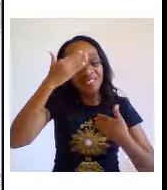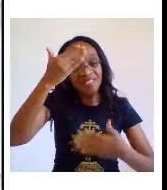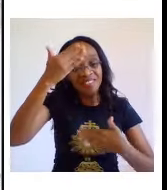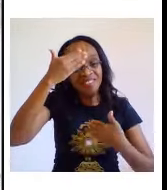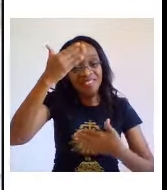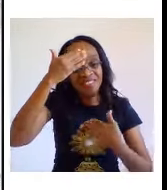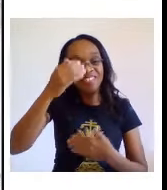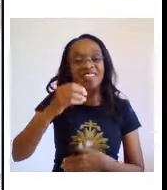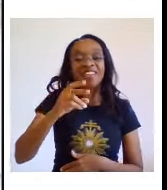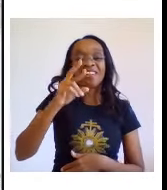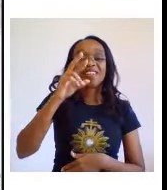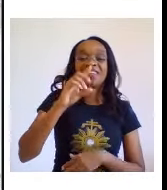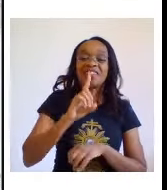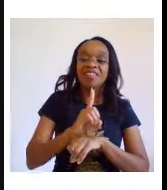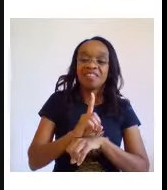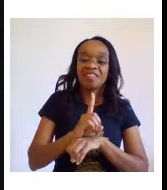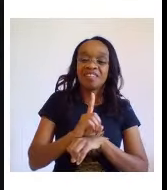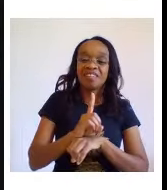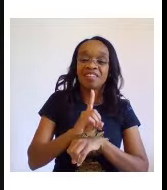Obrigada, doutor Milton.